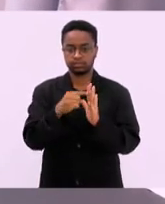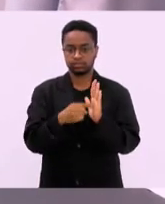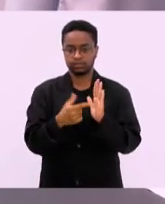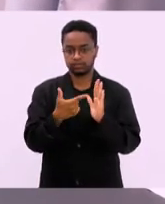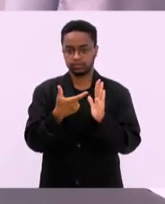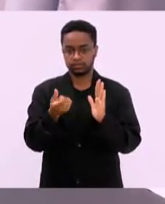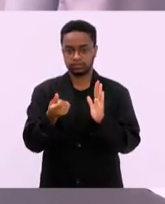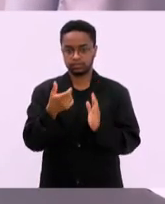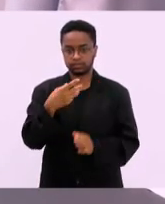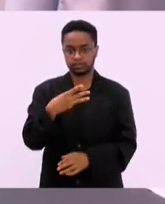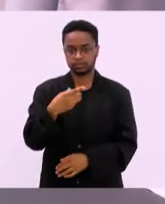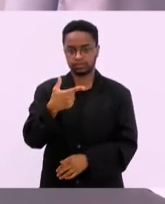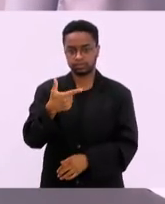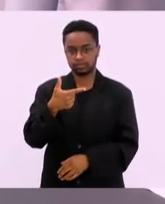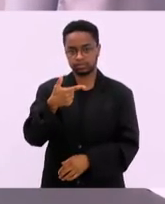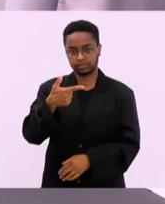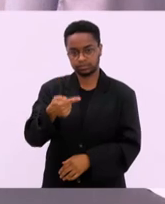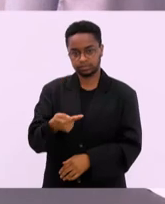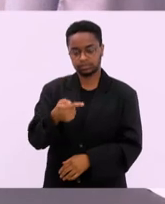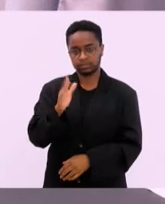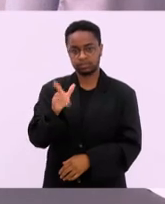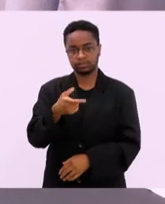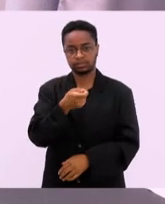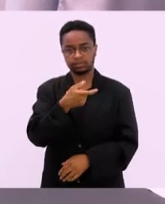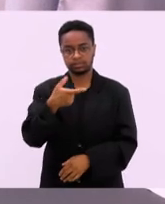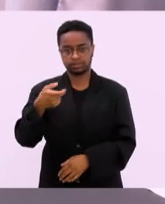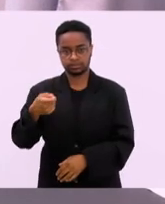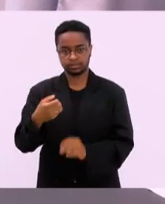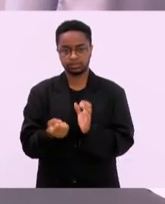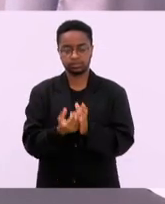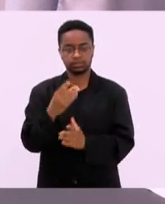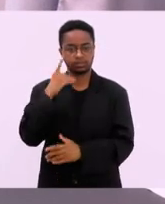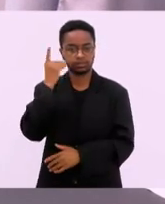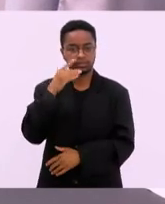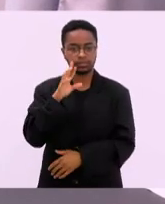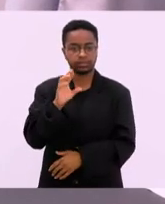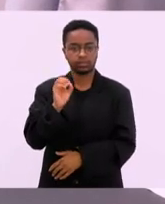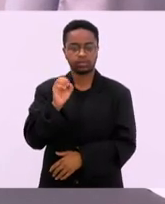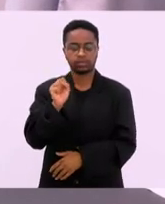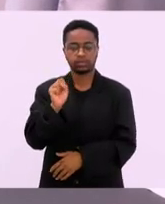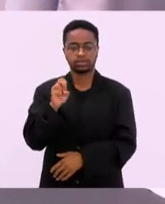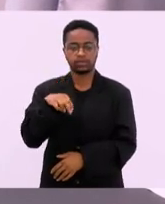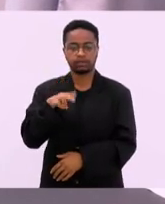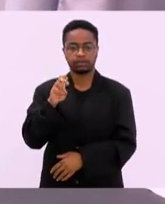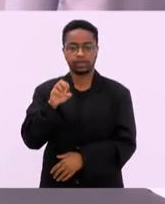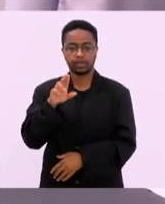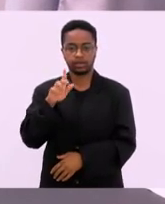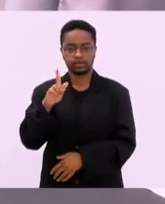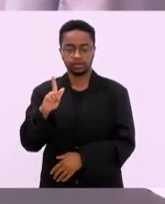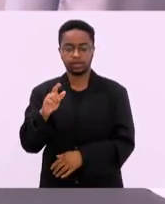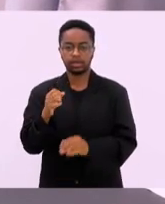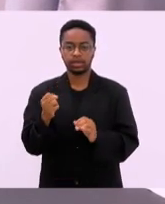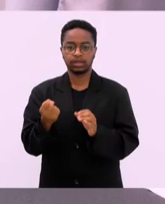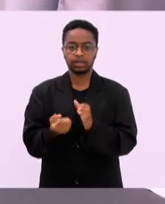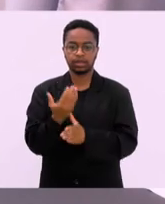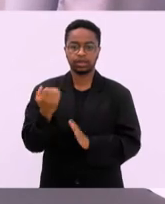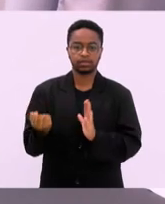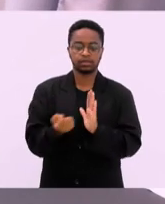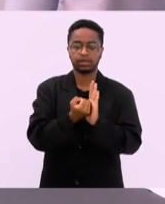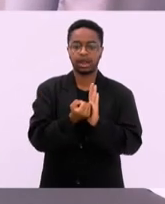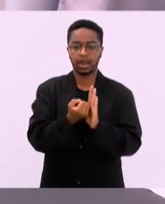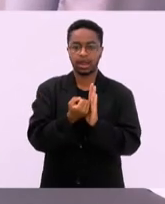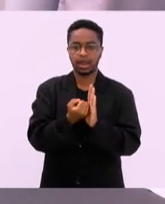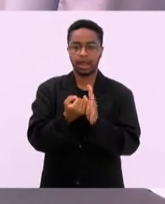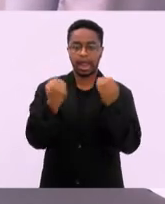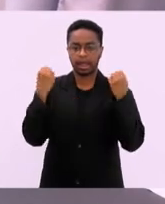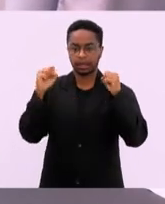PL 3227 de 2020, de autoria do deputado Rosenberg Reis, que cria o selo estadual Academia Inclusiva no